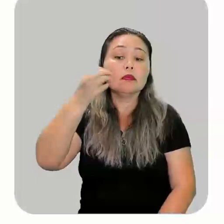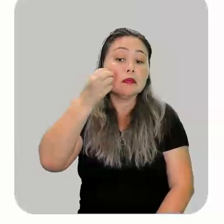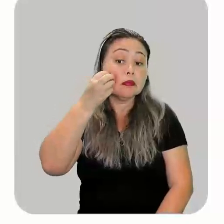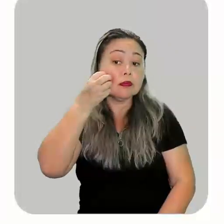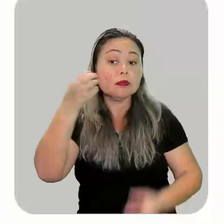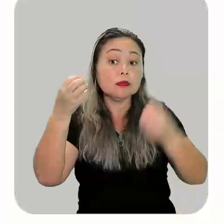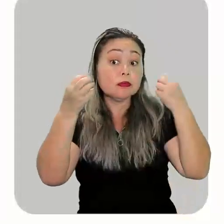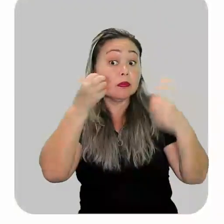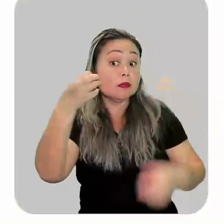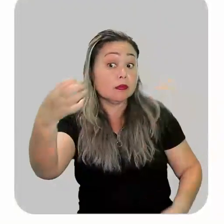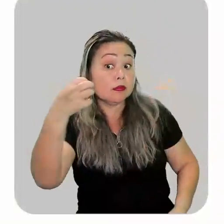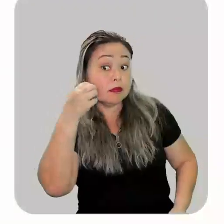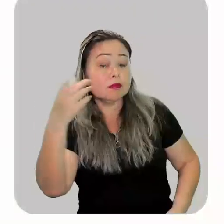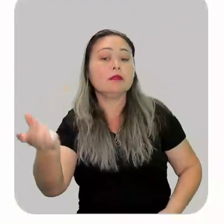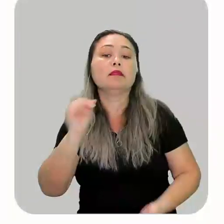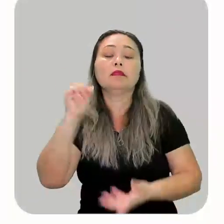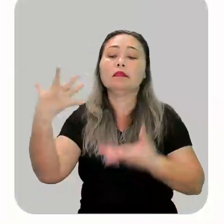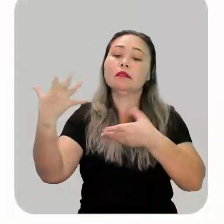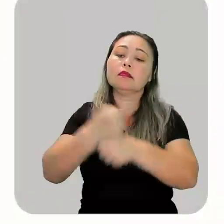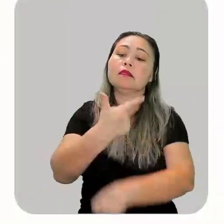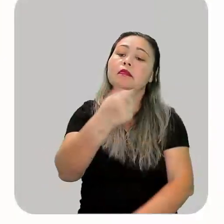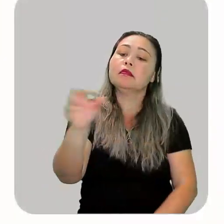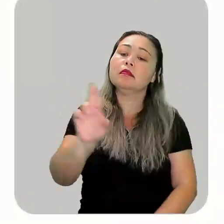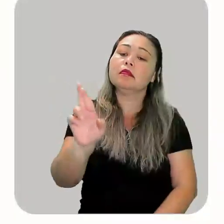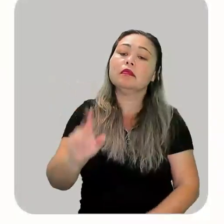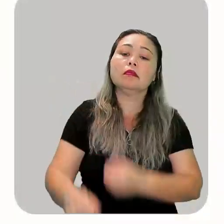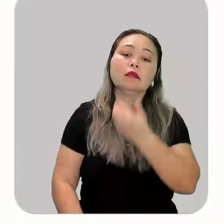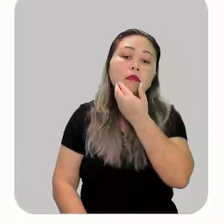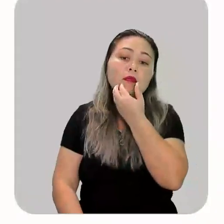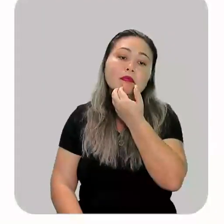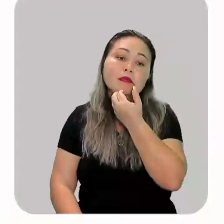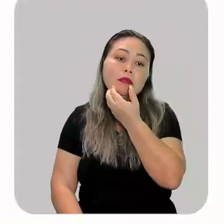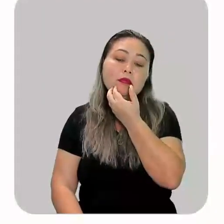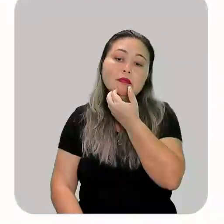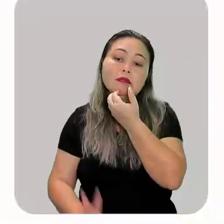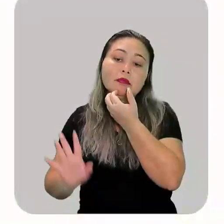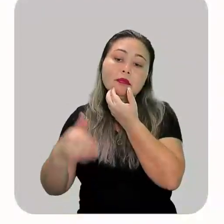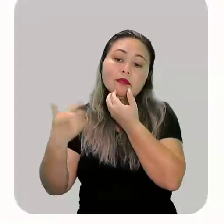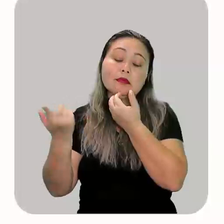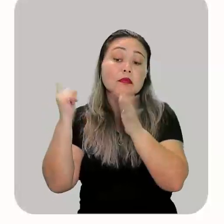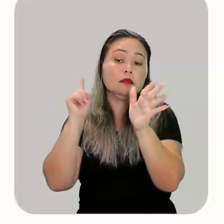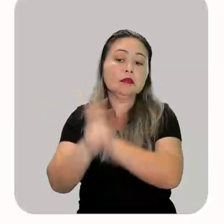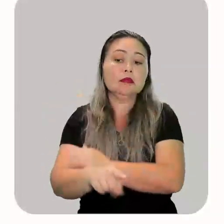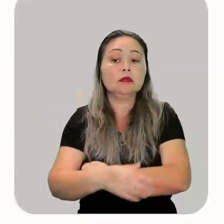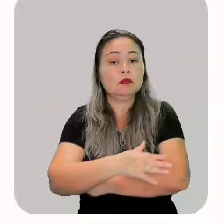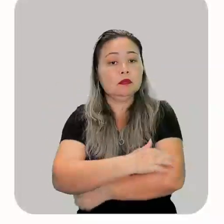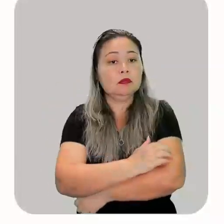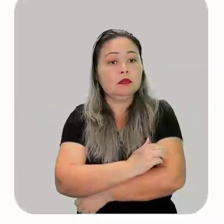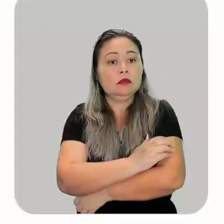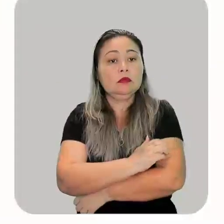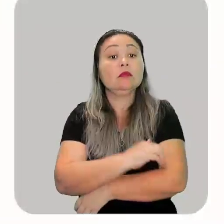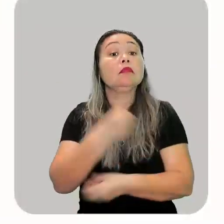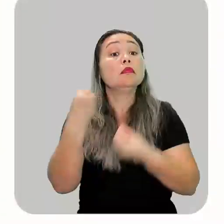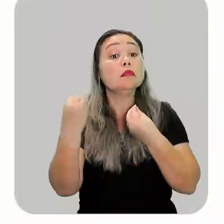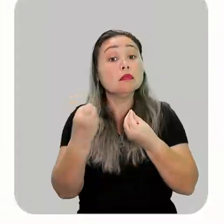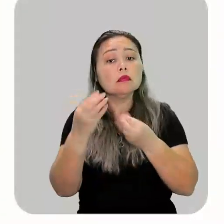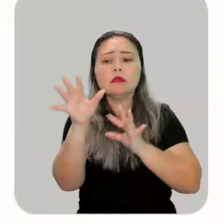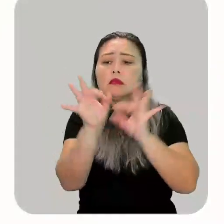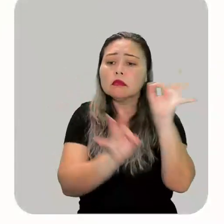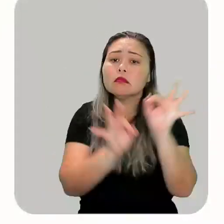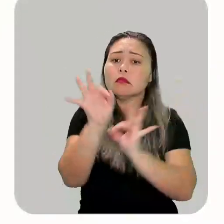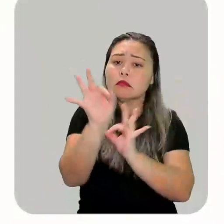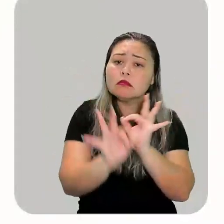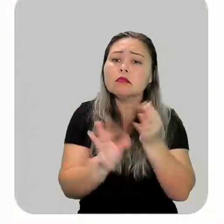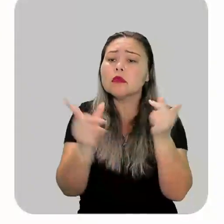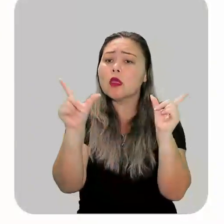de celular. Por quê? Deu 200 Deu 200 reais. Aí, qual é a pergunta? Vamos ver. Para que esse